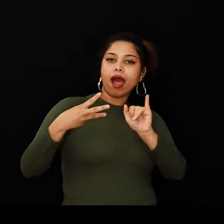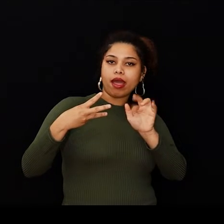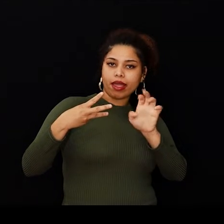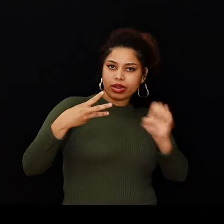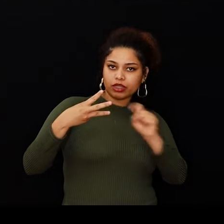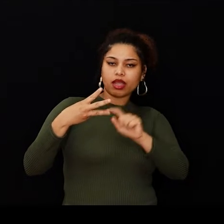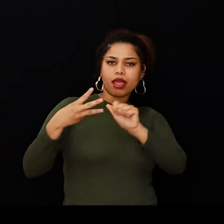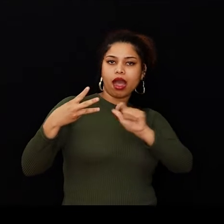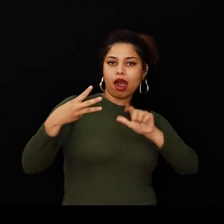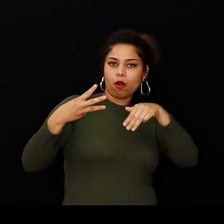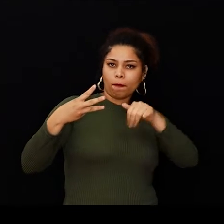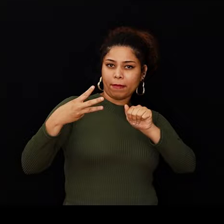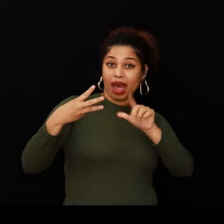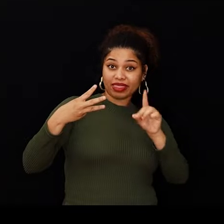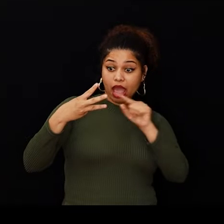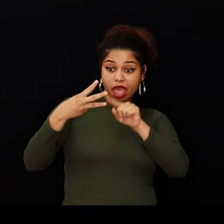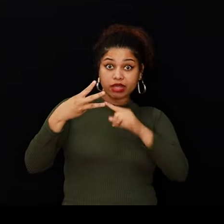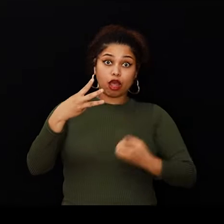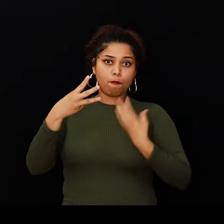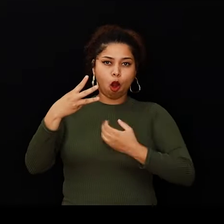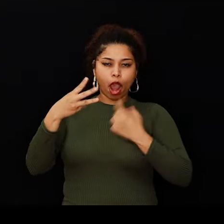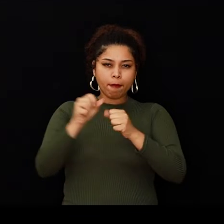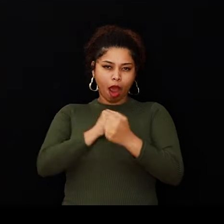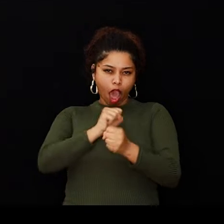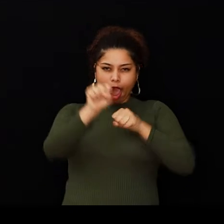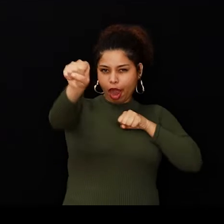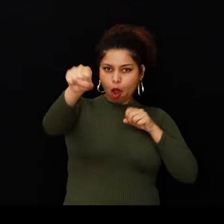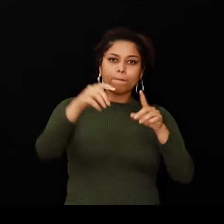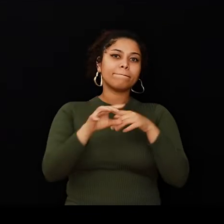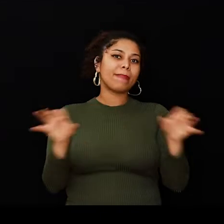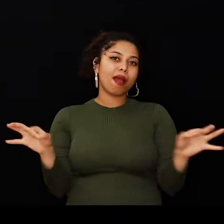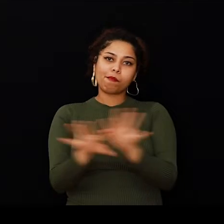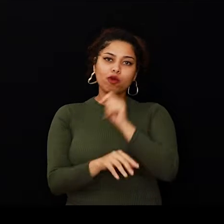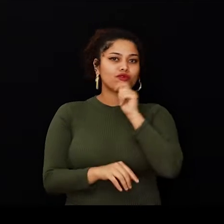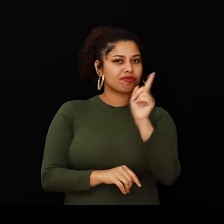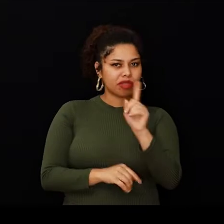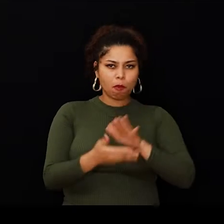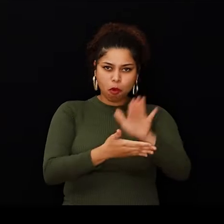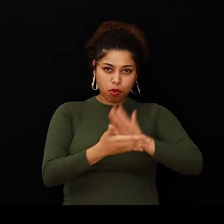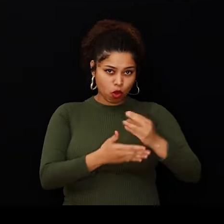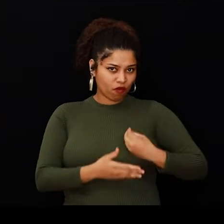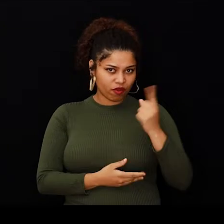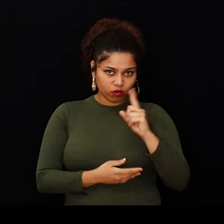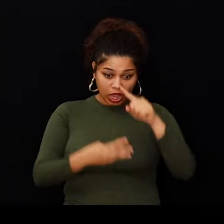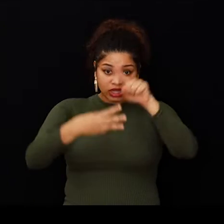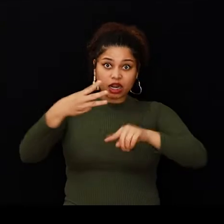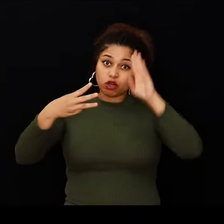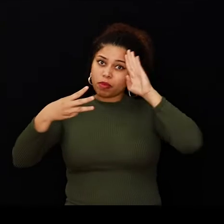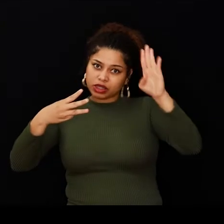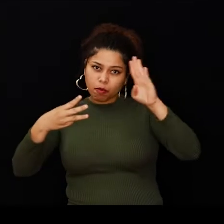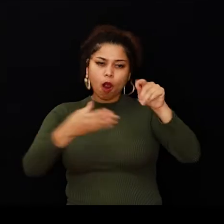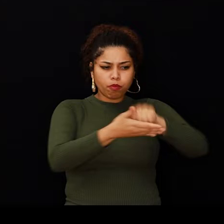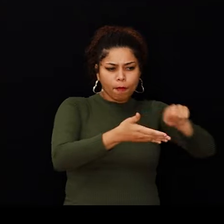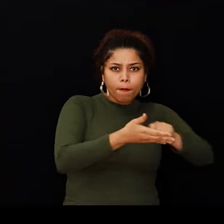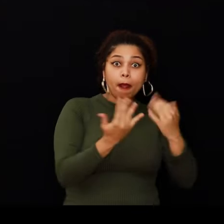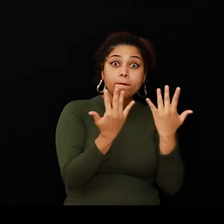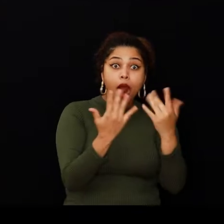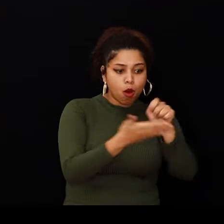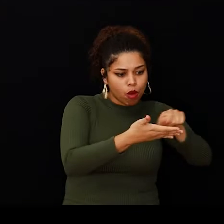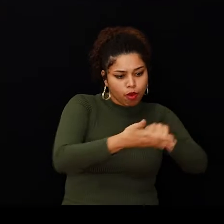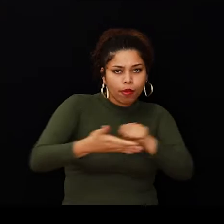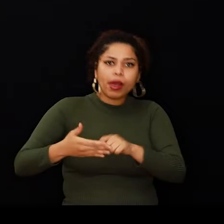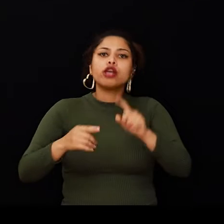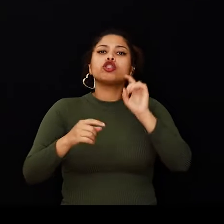o Almada, que é um poema herói-cômico inacabado, que o Machado não publicou em vida. Ele só foi publicado no livro